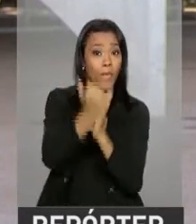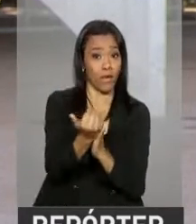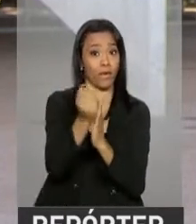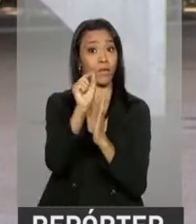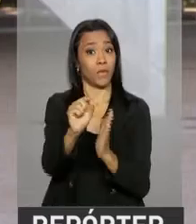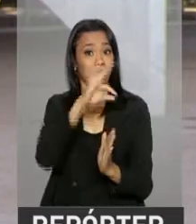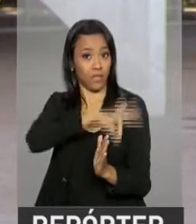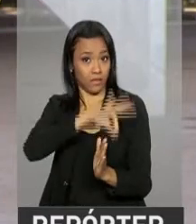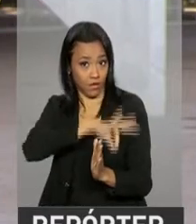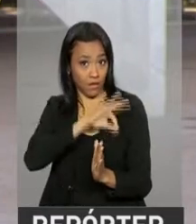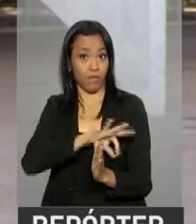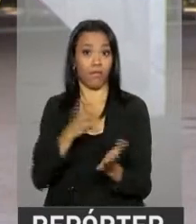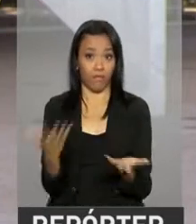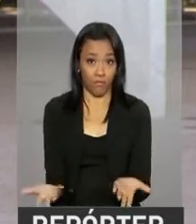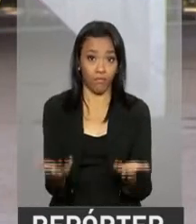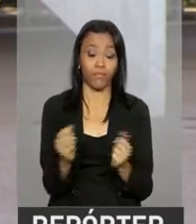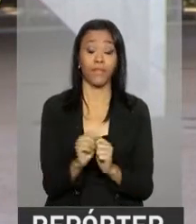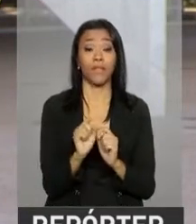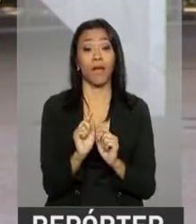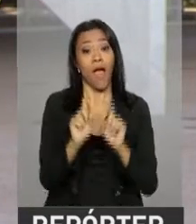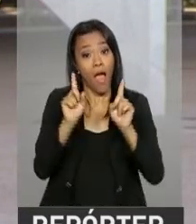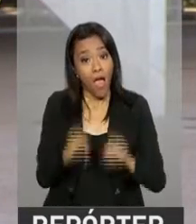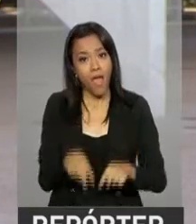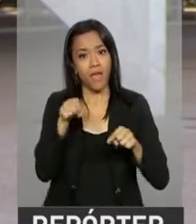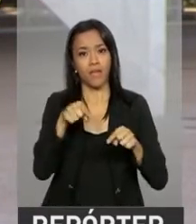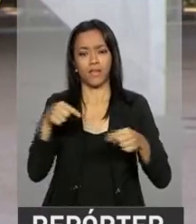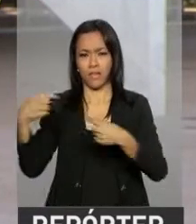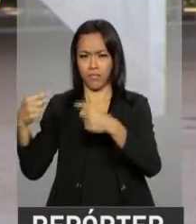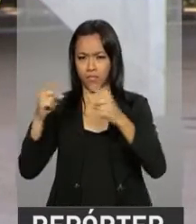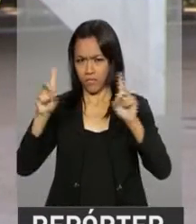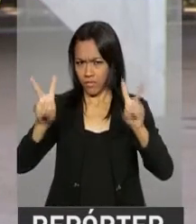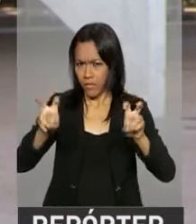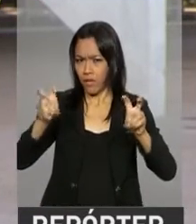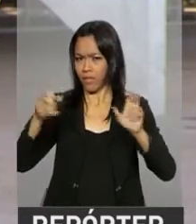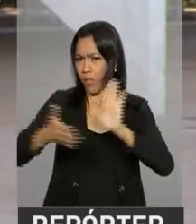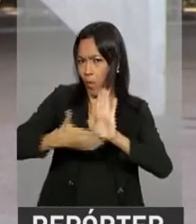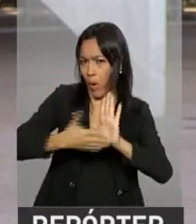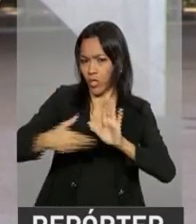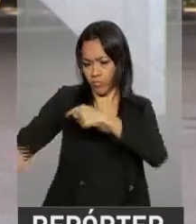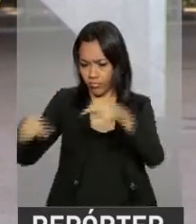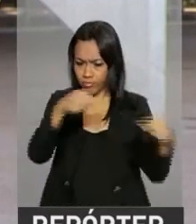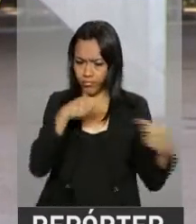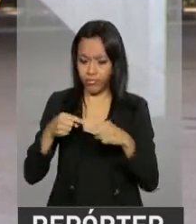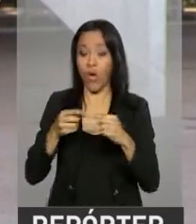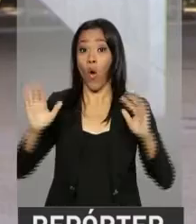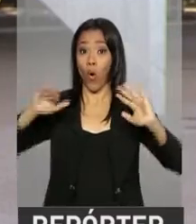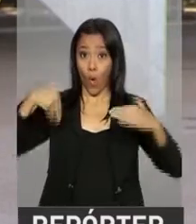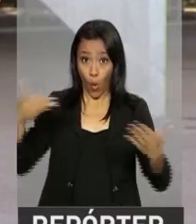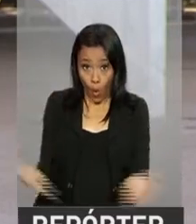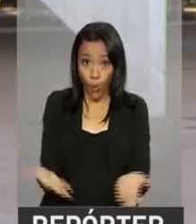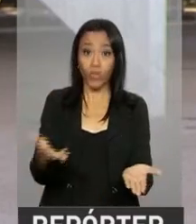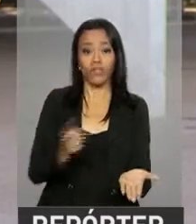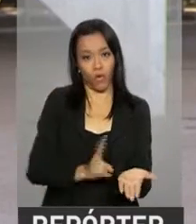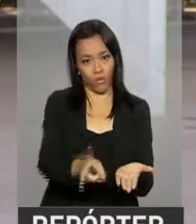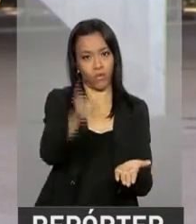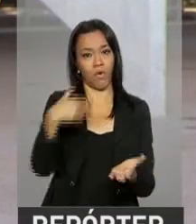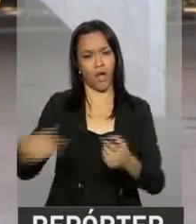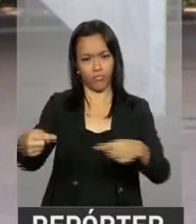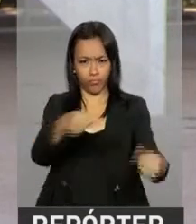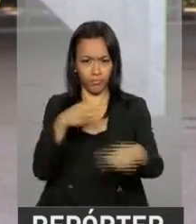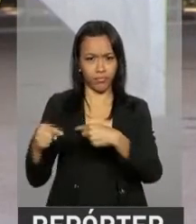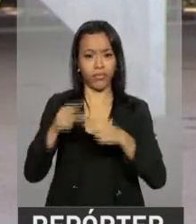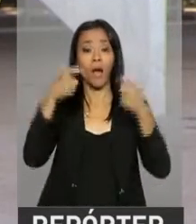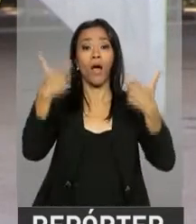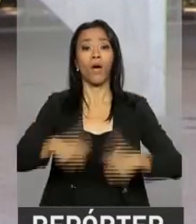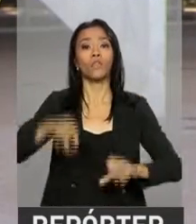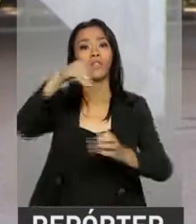ao funcionalismo público. Esse debate aí, essa proposta vai continuar sendo debatida hoje no plenário da Câmara dos